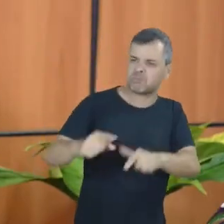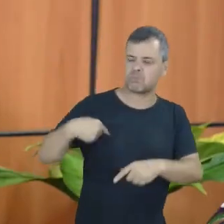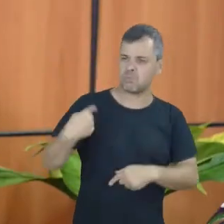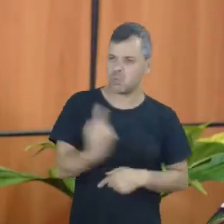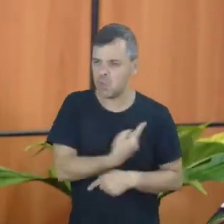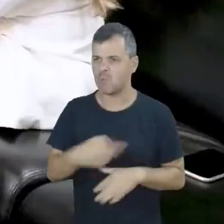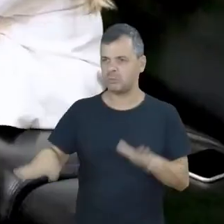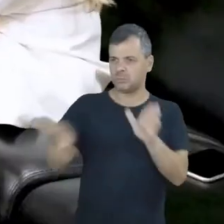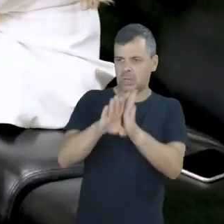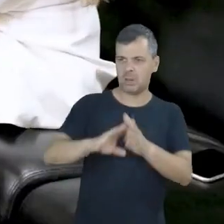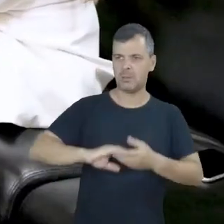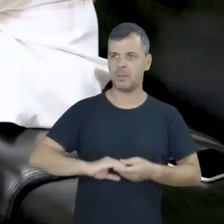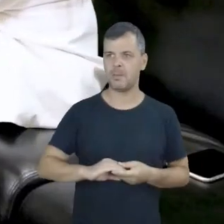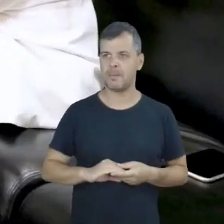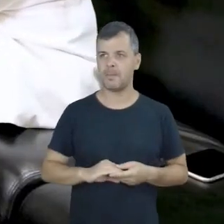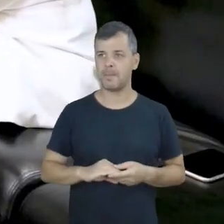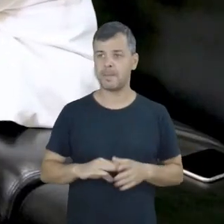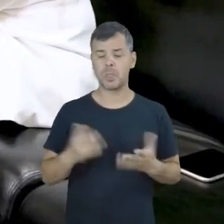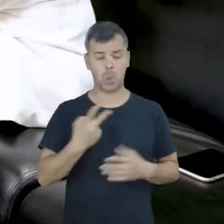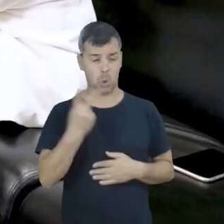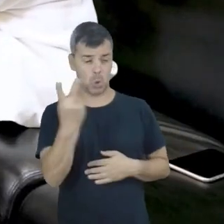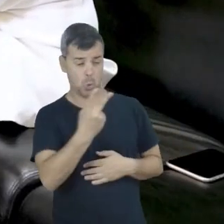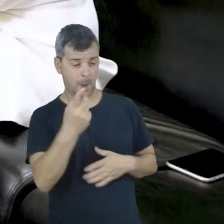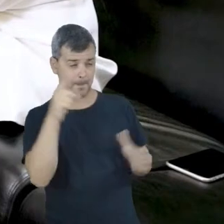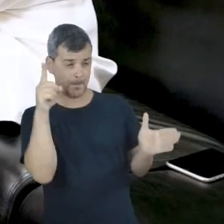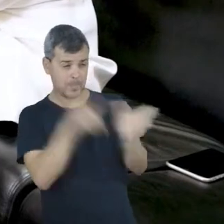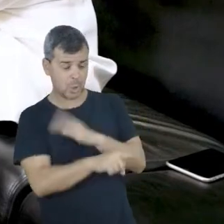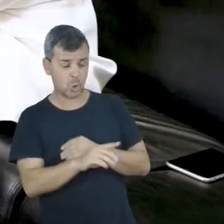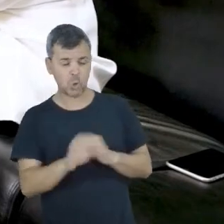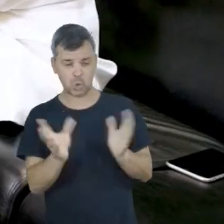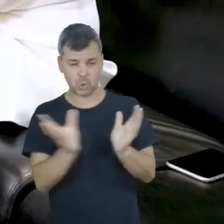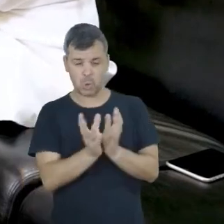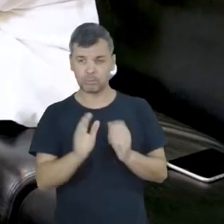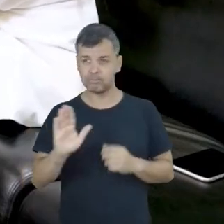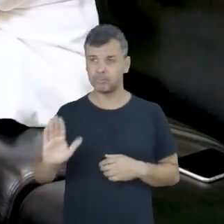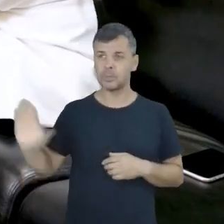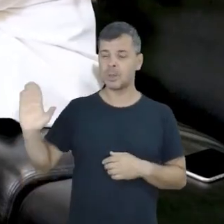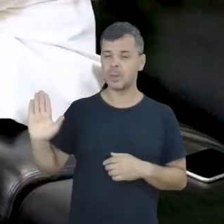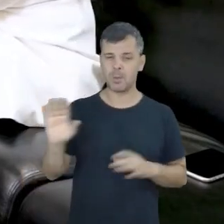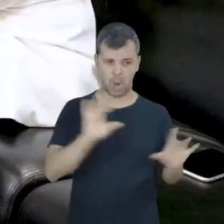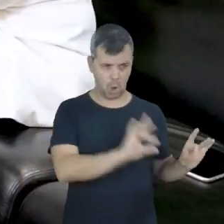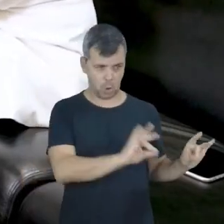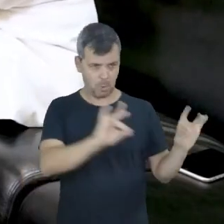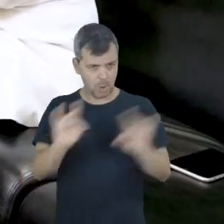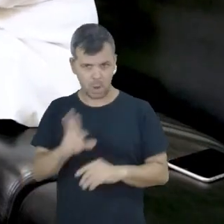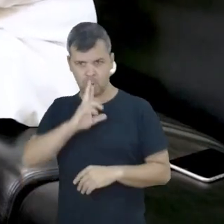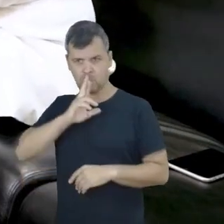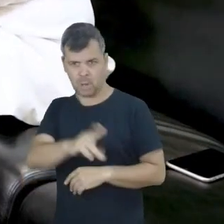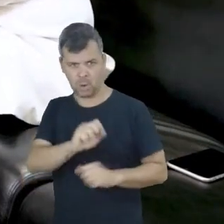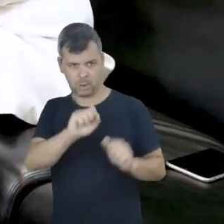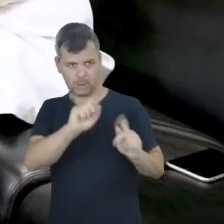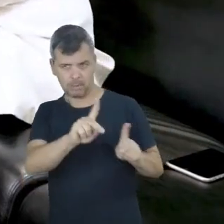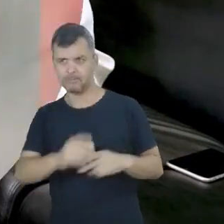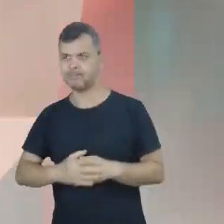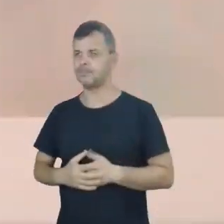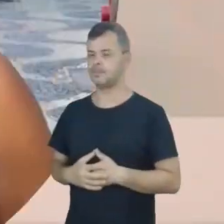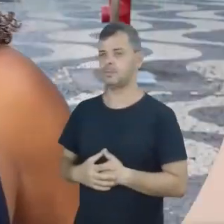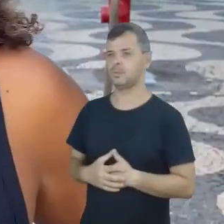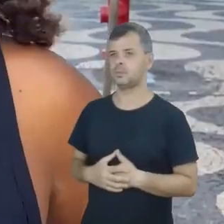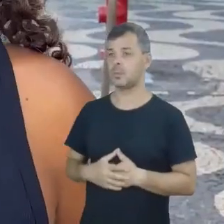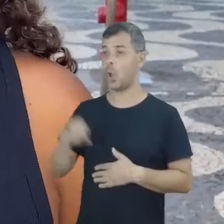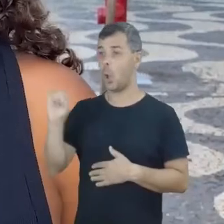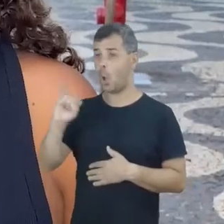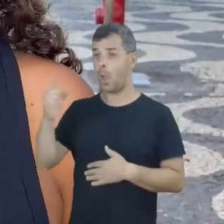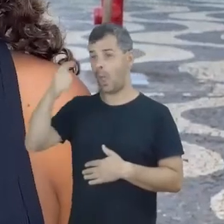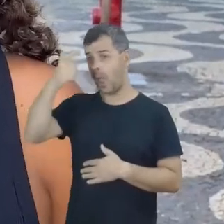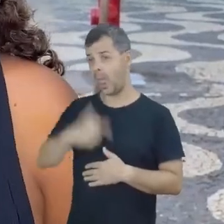nós vamos chegar lá. Ministro, nós temos 2 perguntas de militantes que eu convido o senhor a assistir para a gente responder, pode ser? Claro.